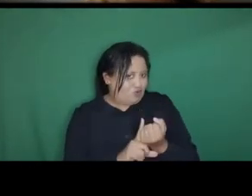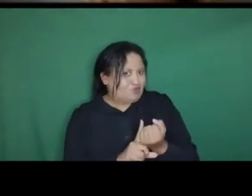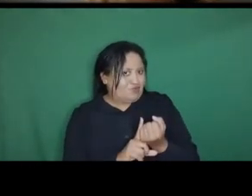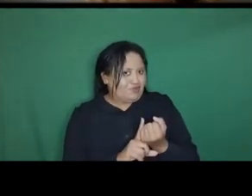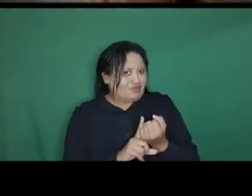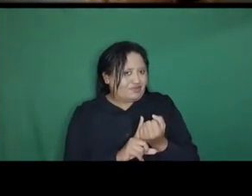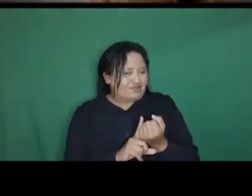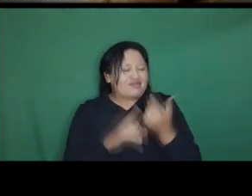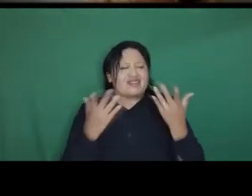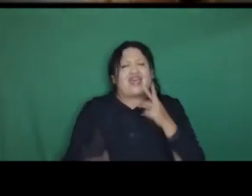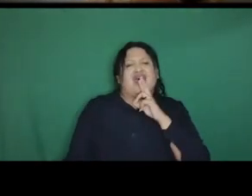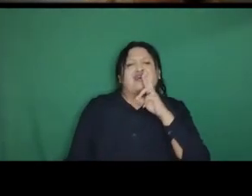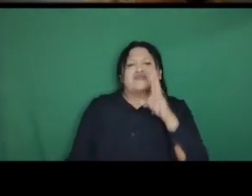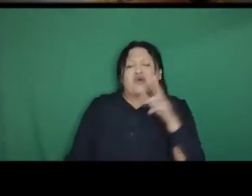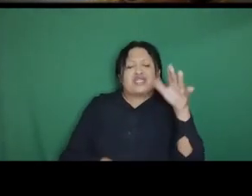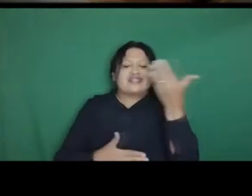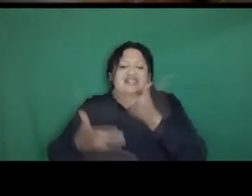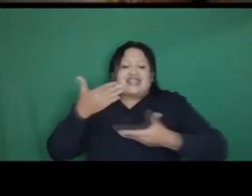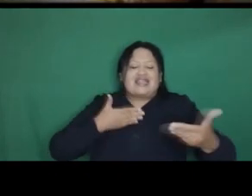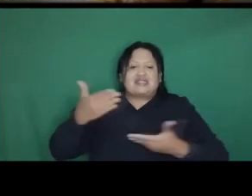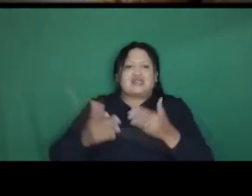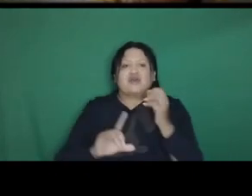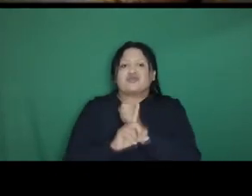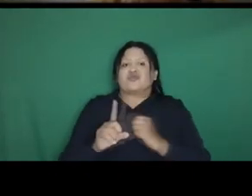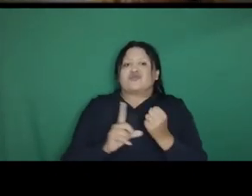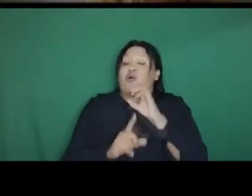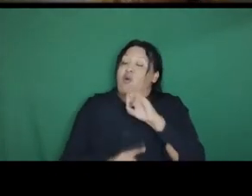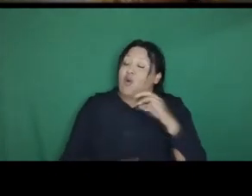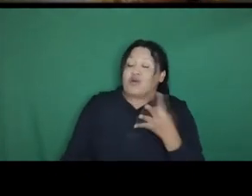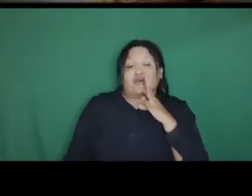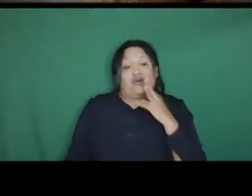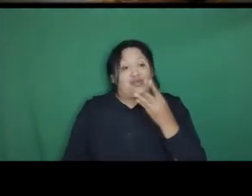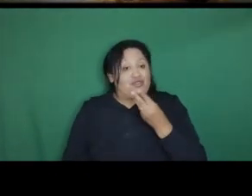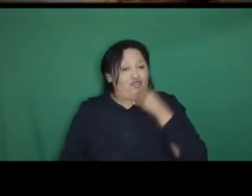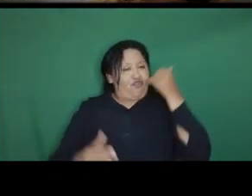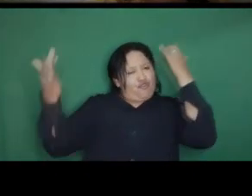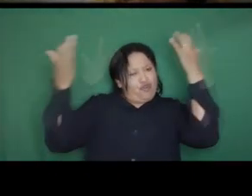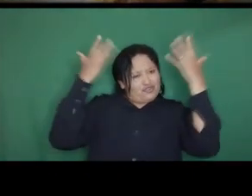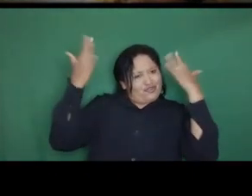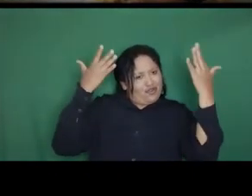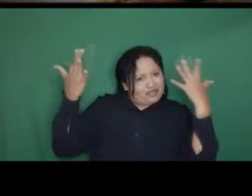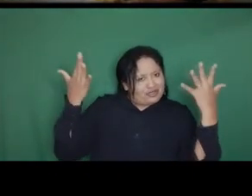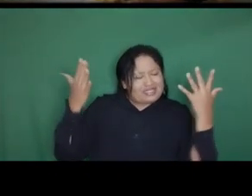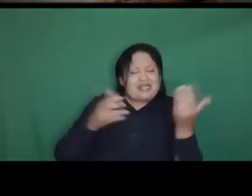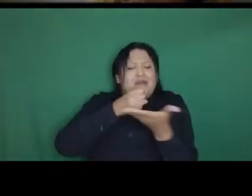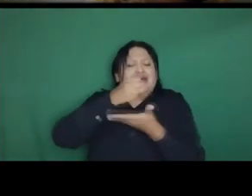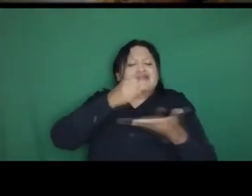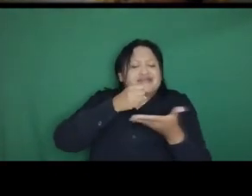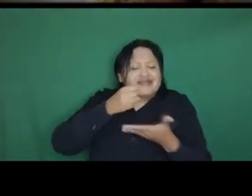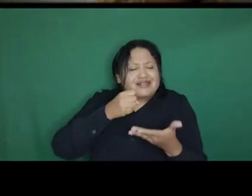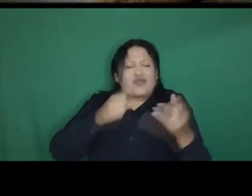né ou o conhecimento filosófico que é baseado no pensamento racional e na lógica